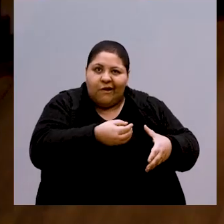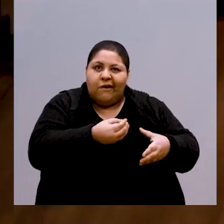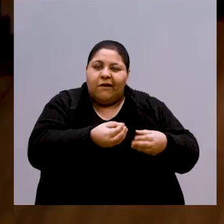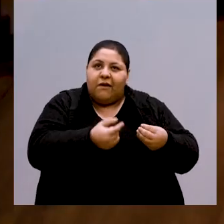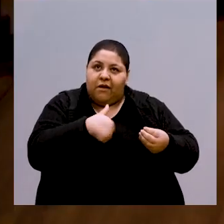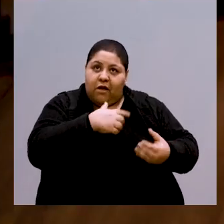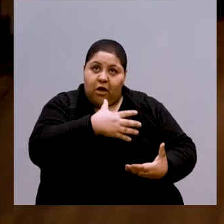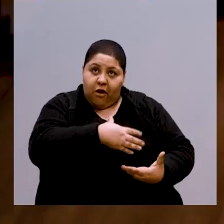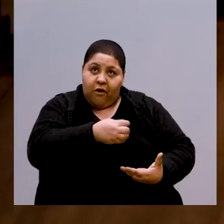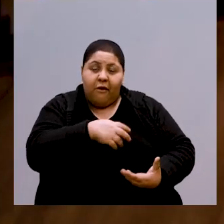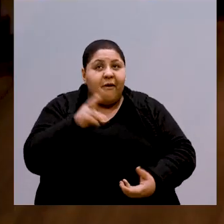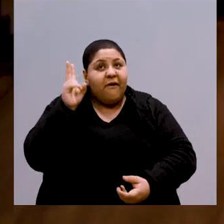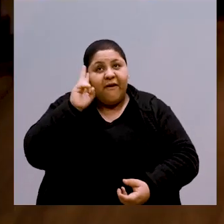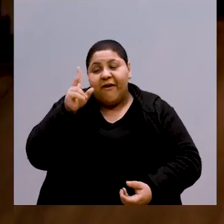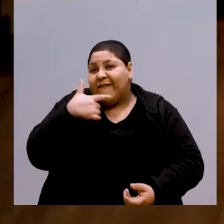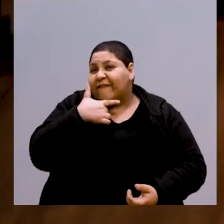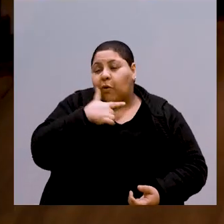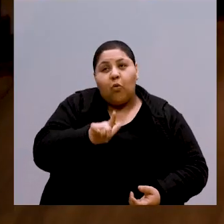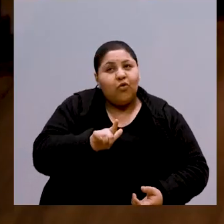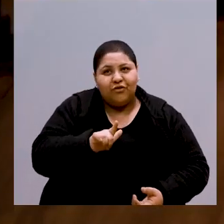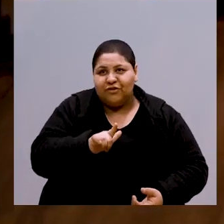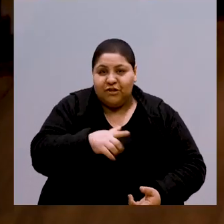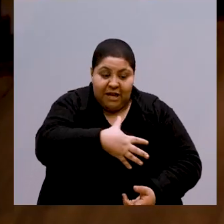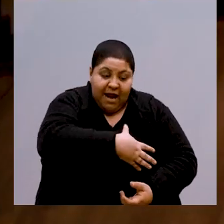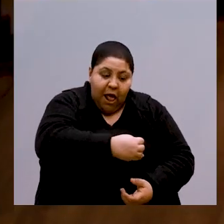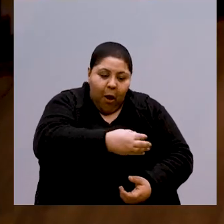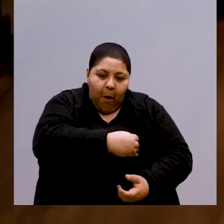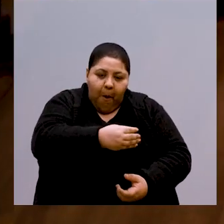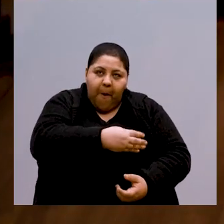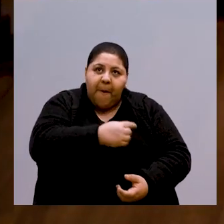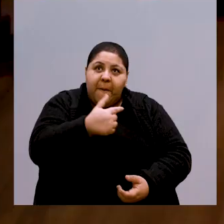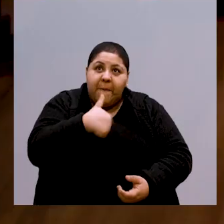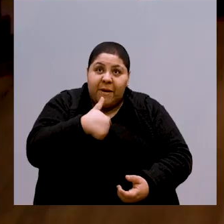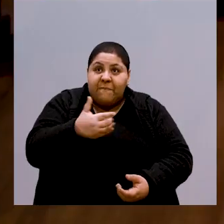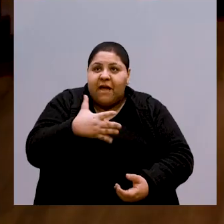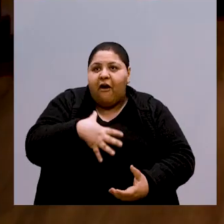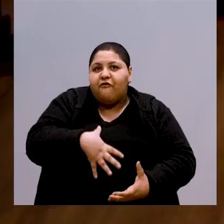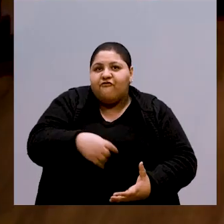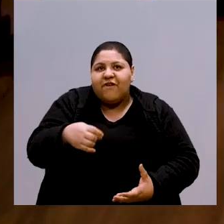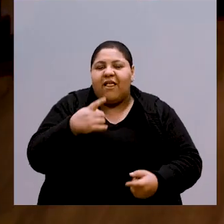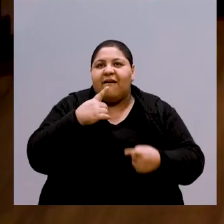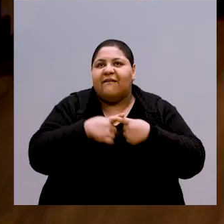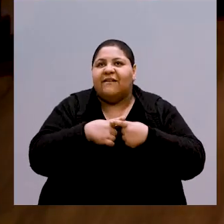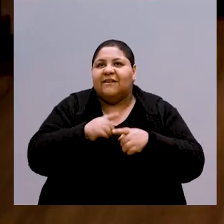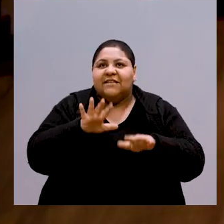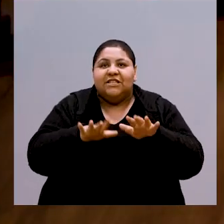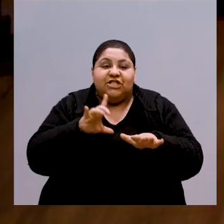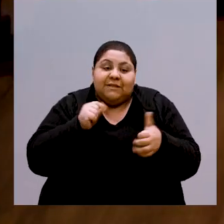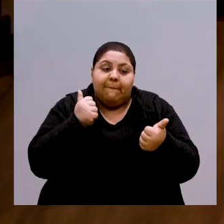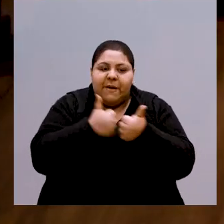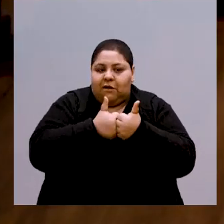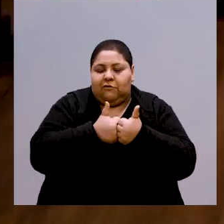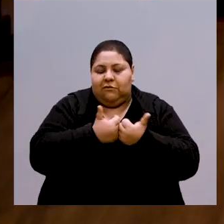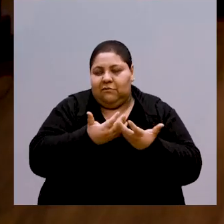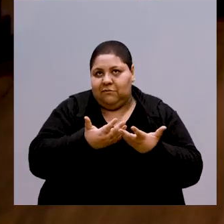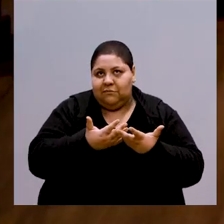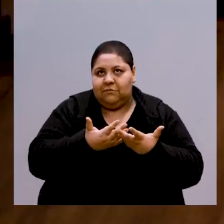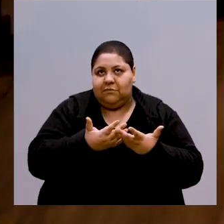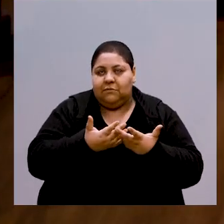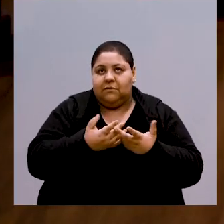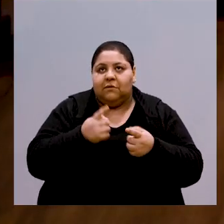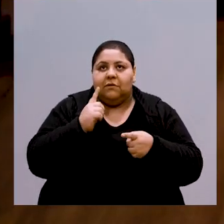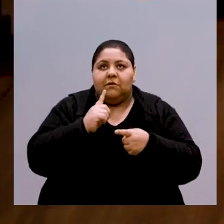eu te pergunto do estímulo porque eu amamentei. Eu me lembro que às vezes eu não conseguia coletar meu próprio leite, que era para minha própria bebê. Porque às vezes eu tinha que estar perto